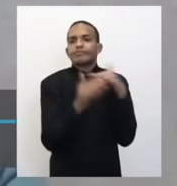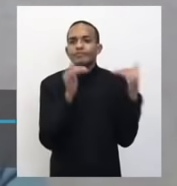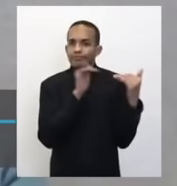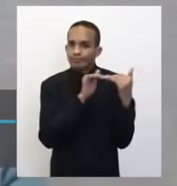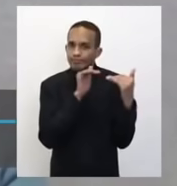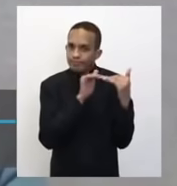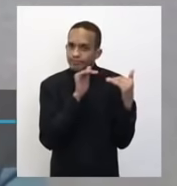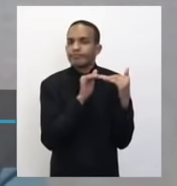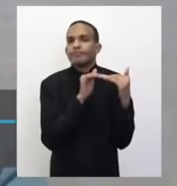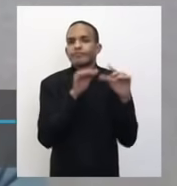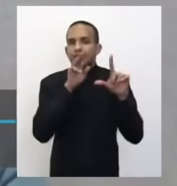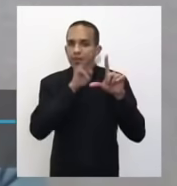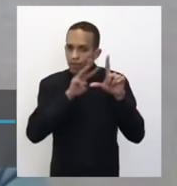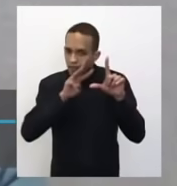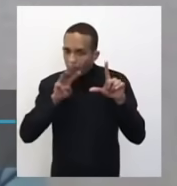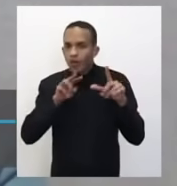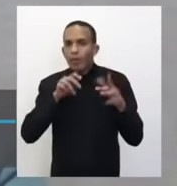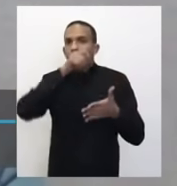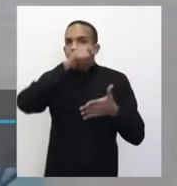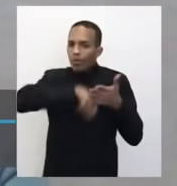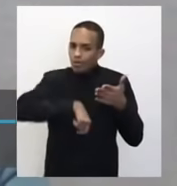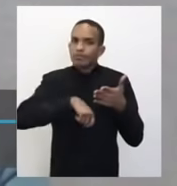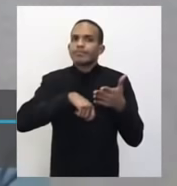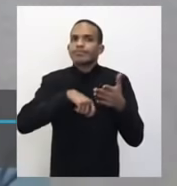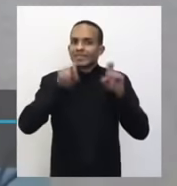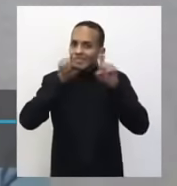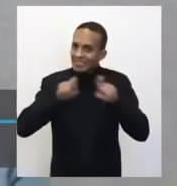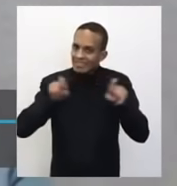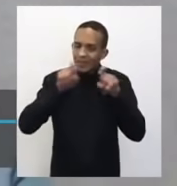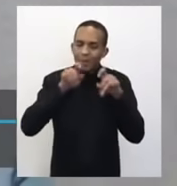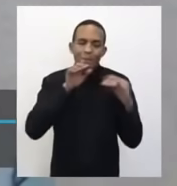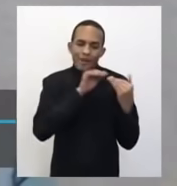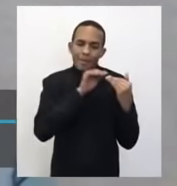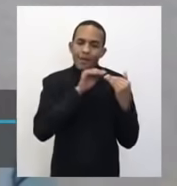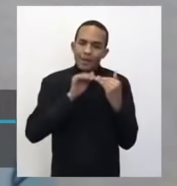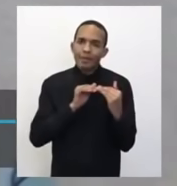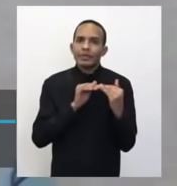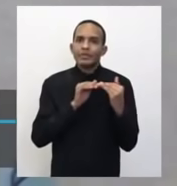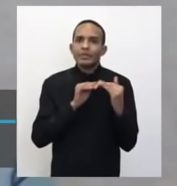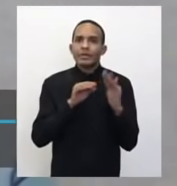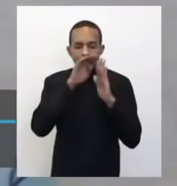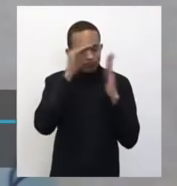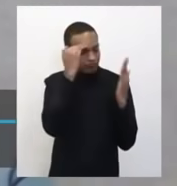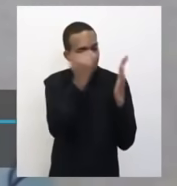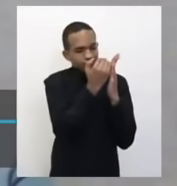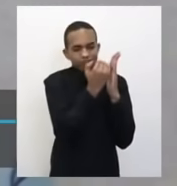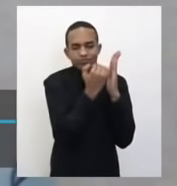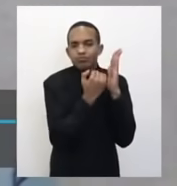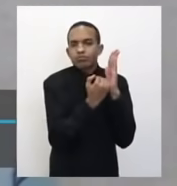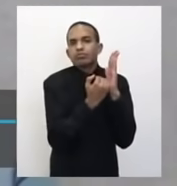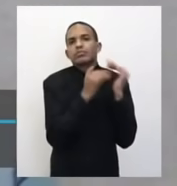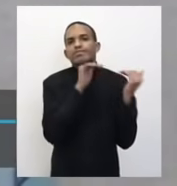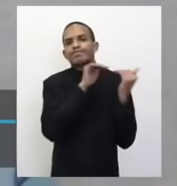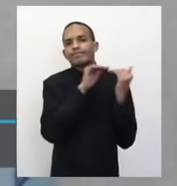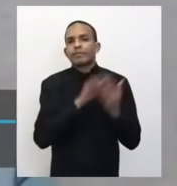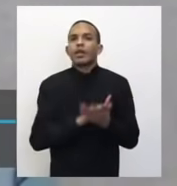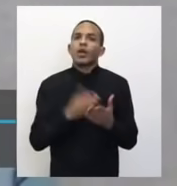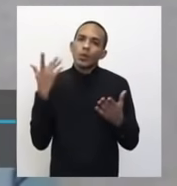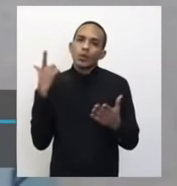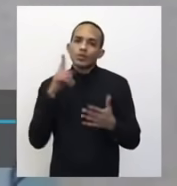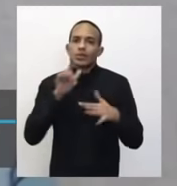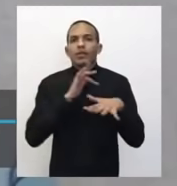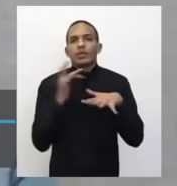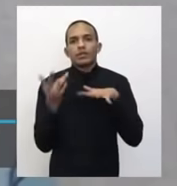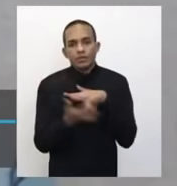daquela plataforma, e você assina que está tudo de acordo, e você entra naquela rede social. Quando